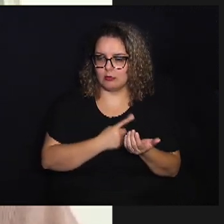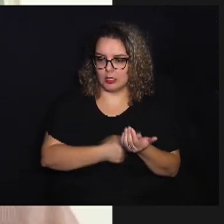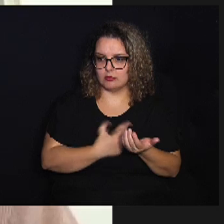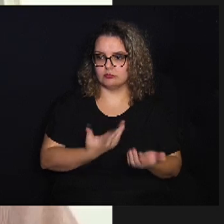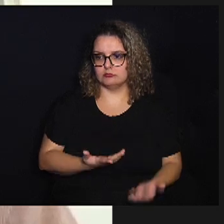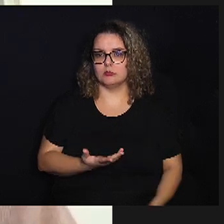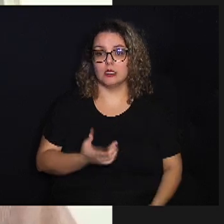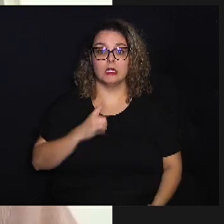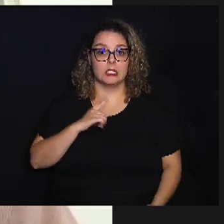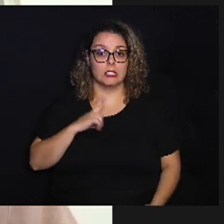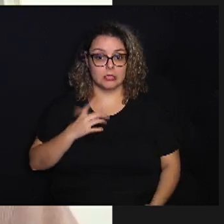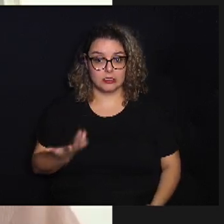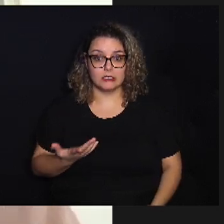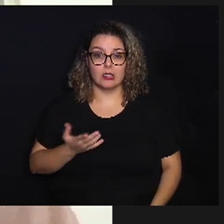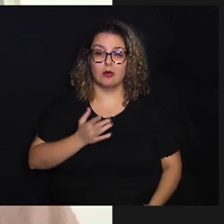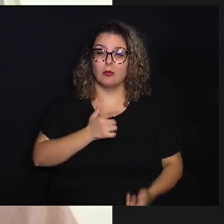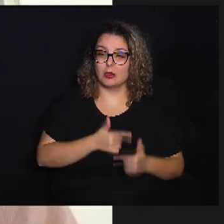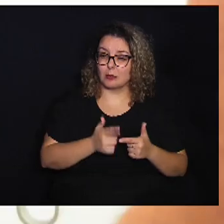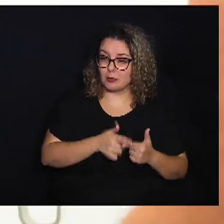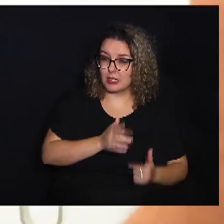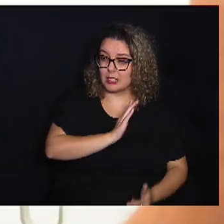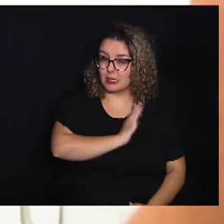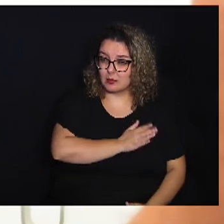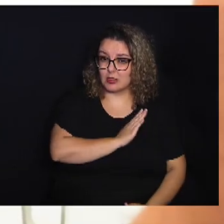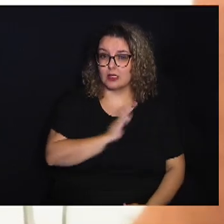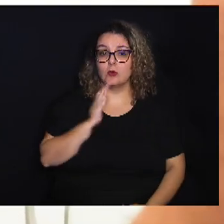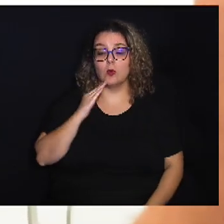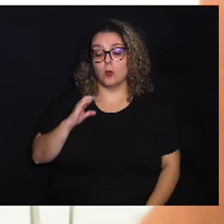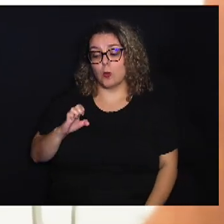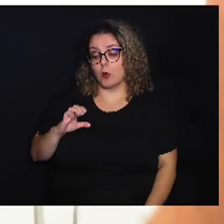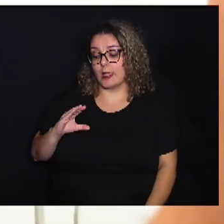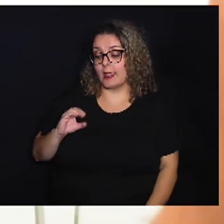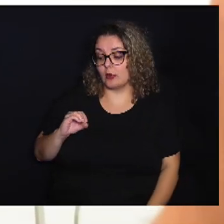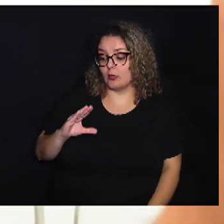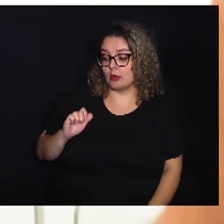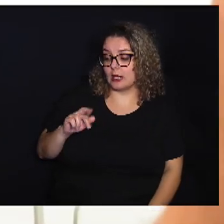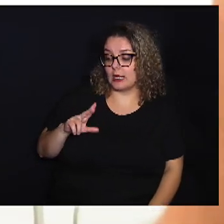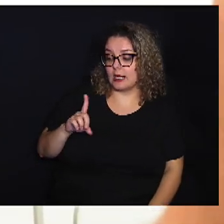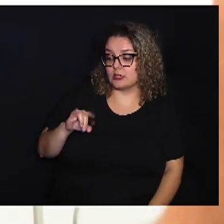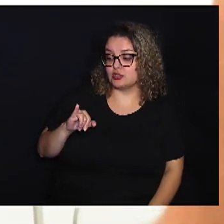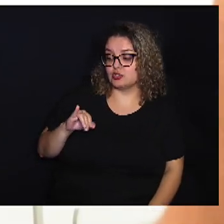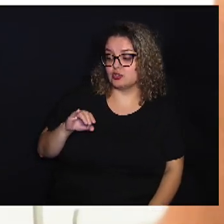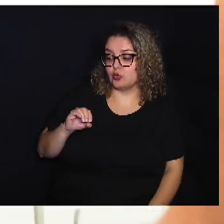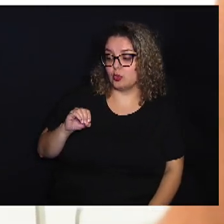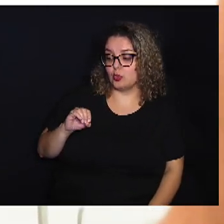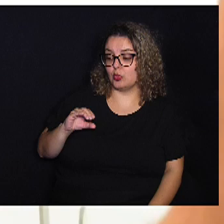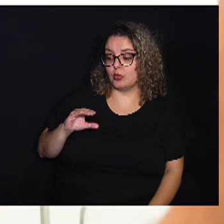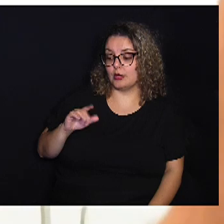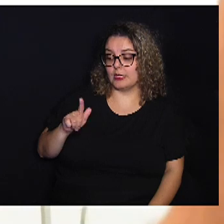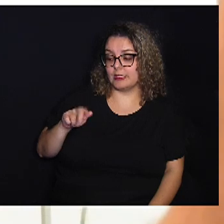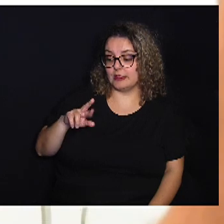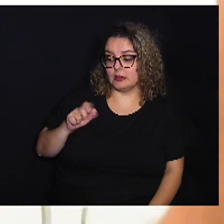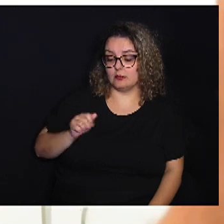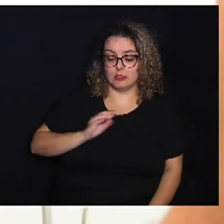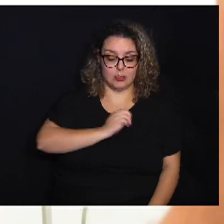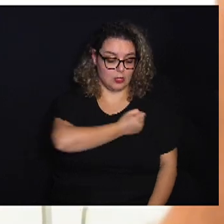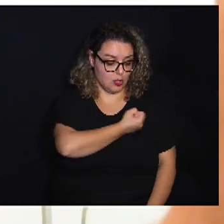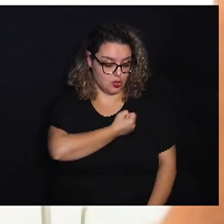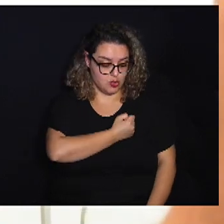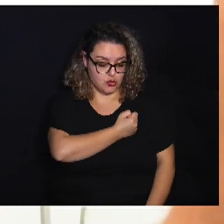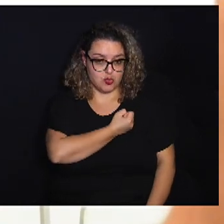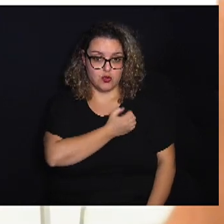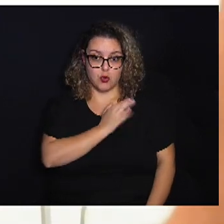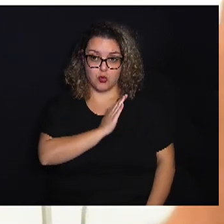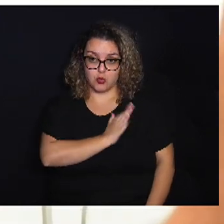está havendo uma falência no coração. O ecocardiograma, que é como se fosse um ultrassom cardíaco, um ultrassom com Doppler do coração,